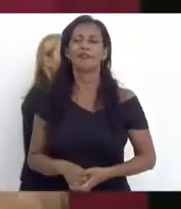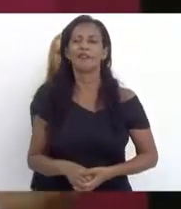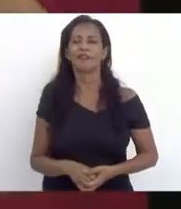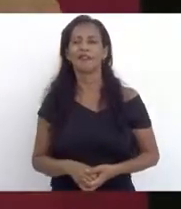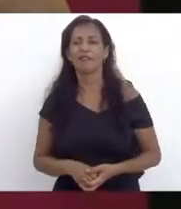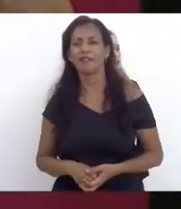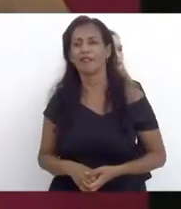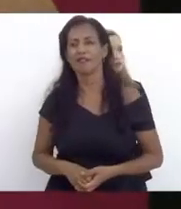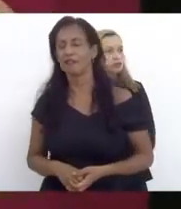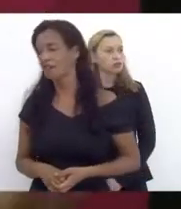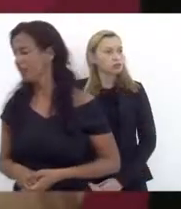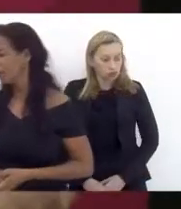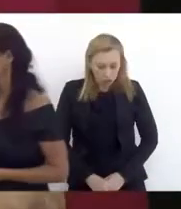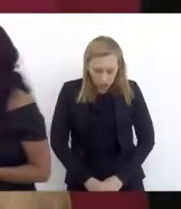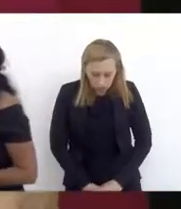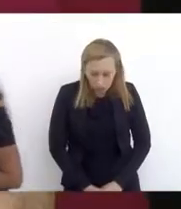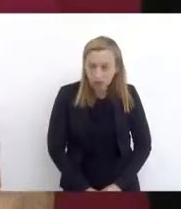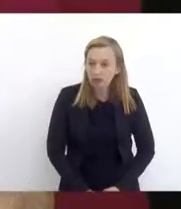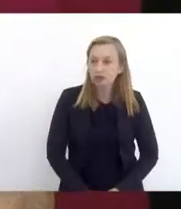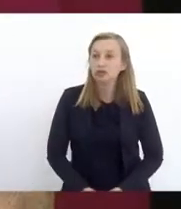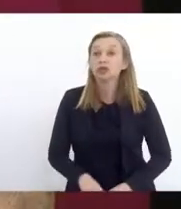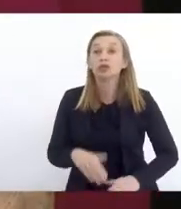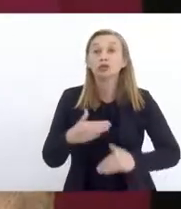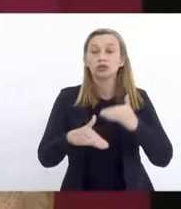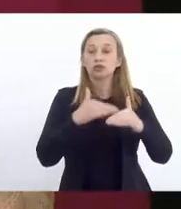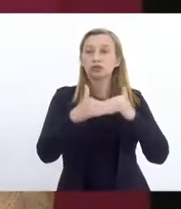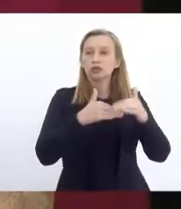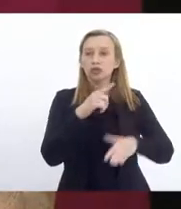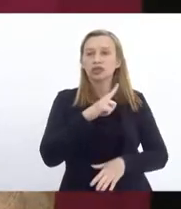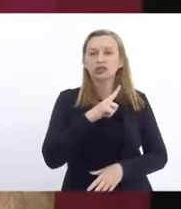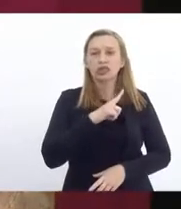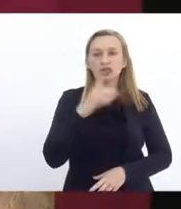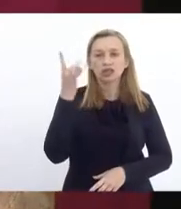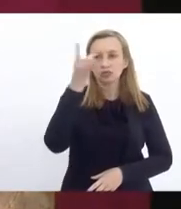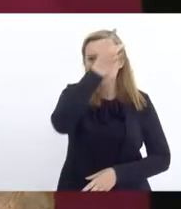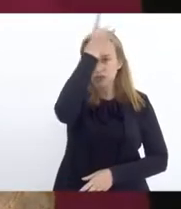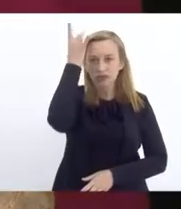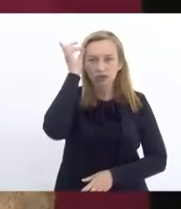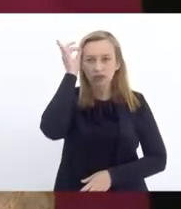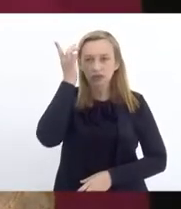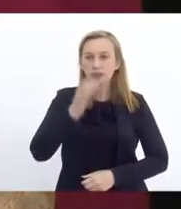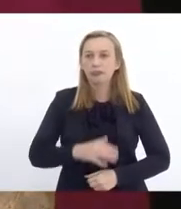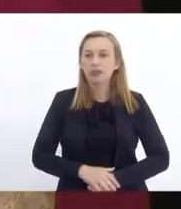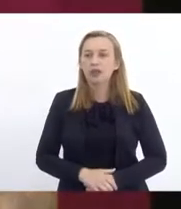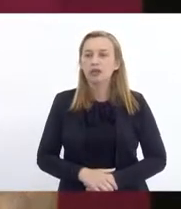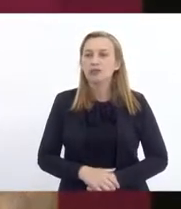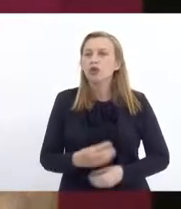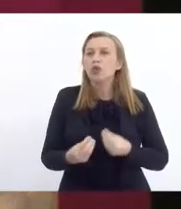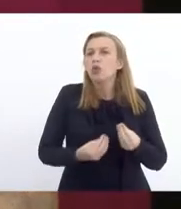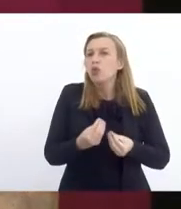eu já conversei com o senhor sobre isso, o desenvolvimento que tem o Espírito Santo, da maneira